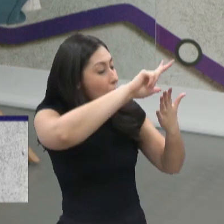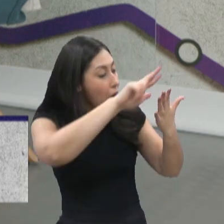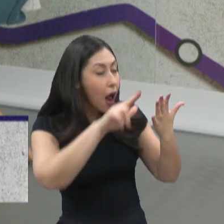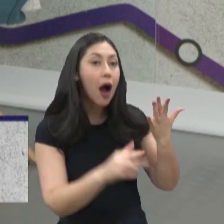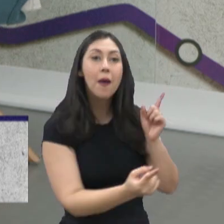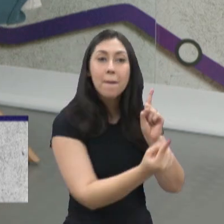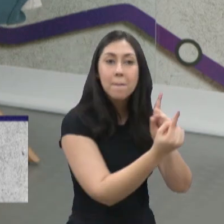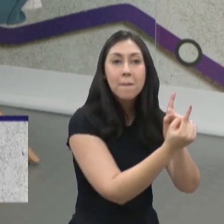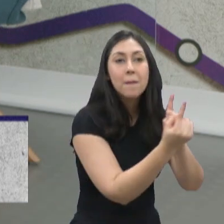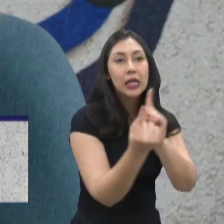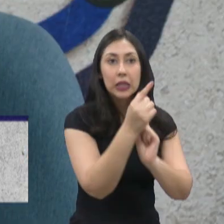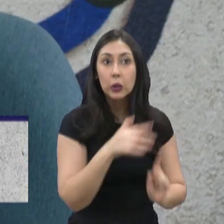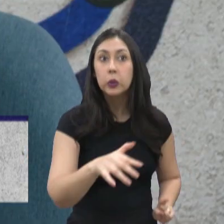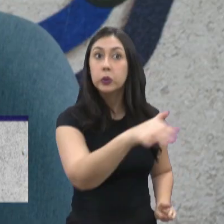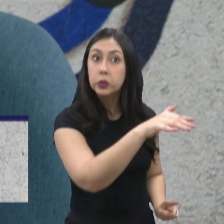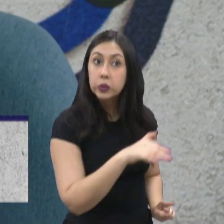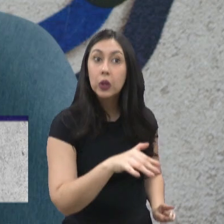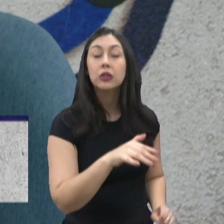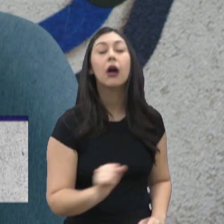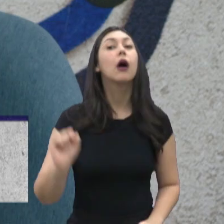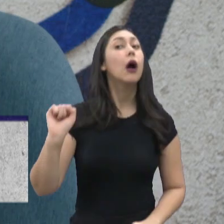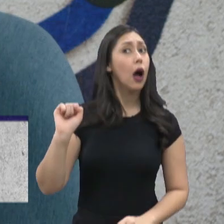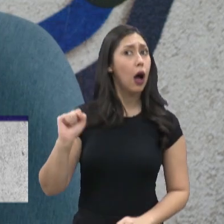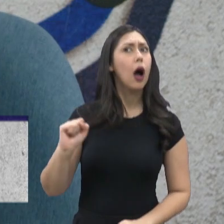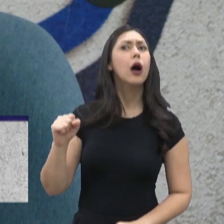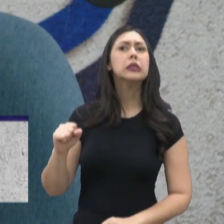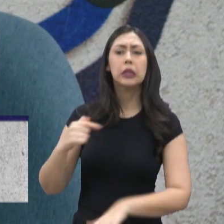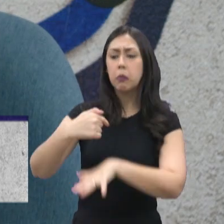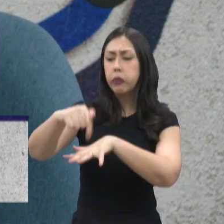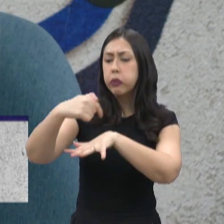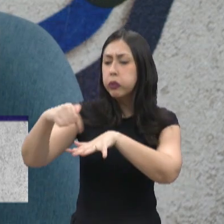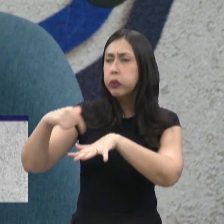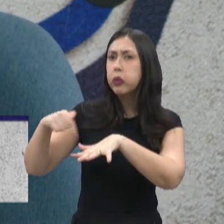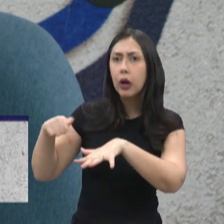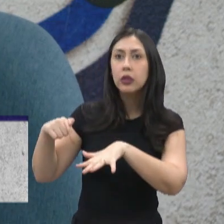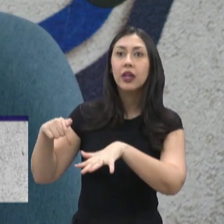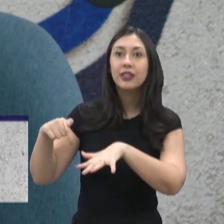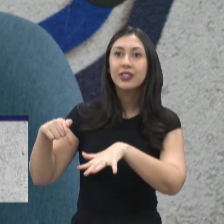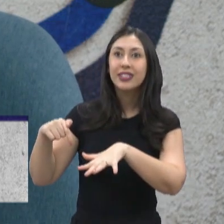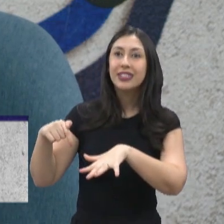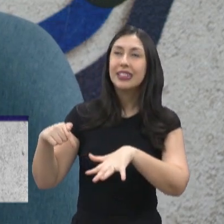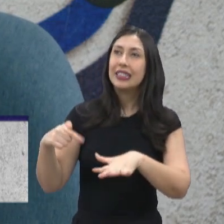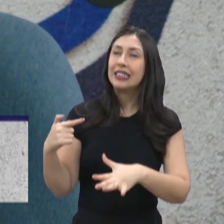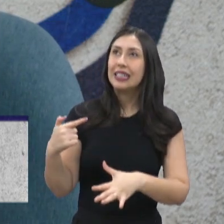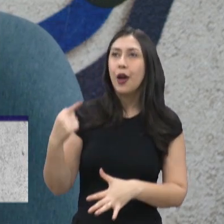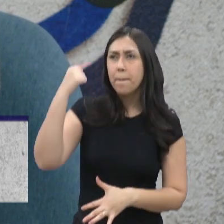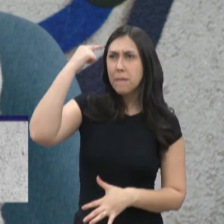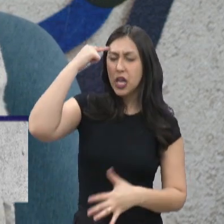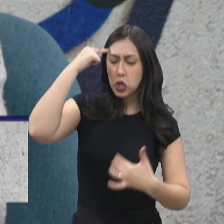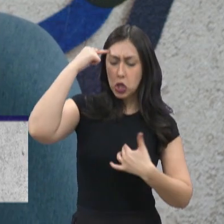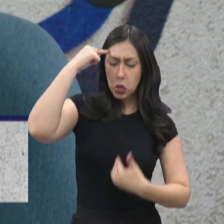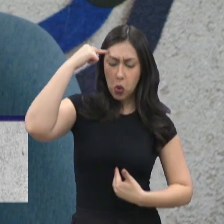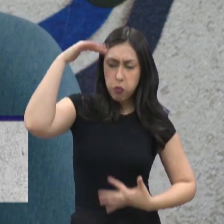né? Esses outros setores? Sim, a gente tem aí um aumento grande de todas as modalidades ligadas à conexão do corpo e mente. Então,